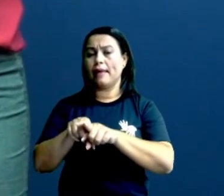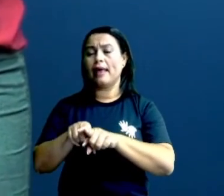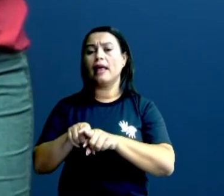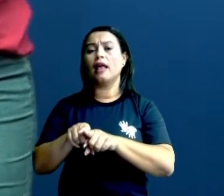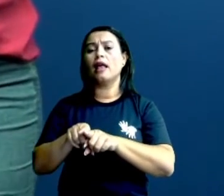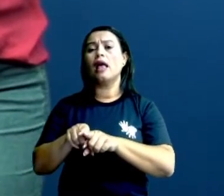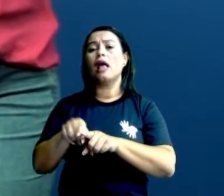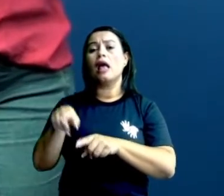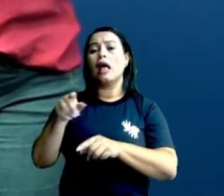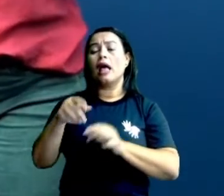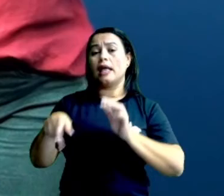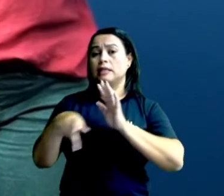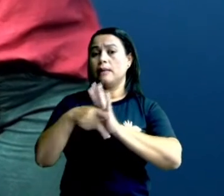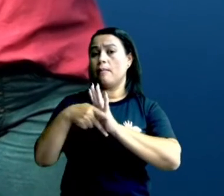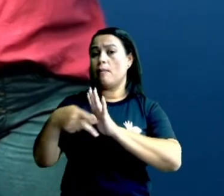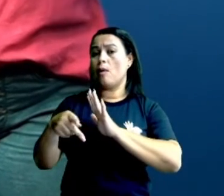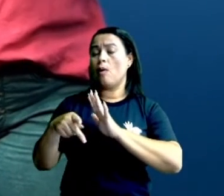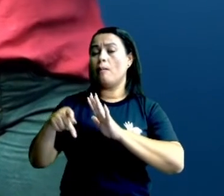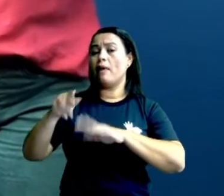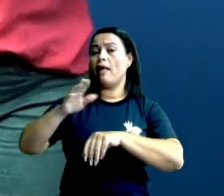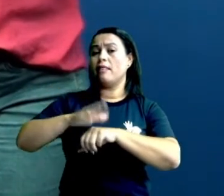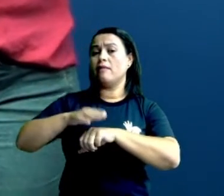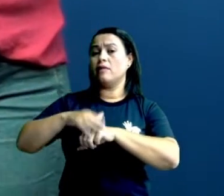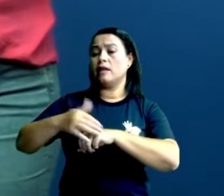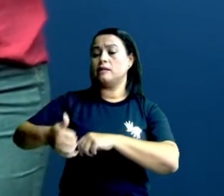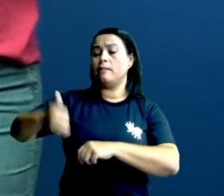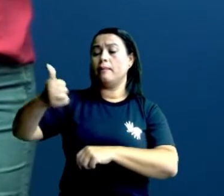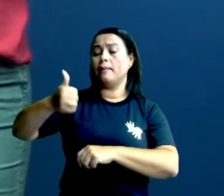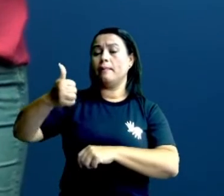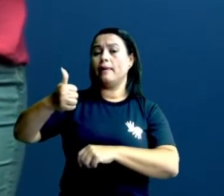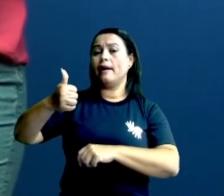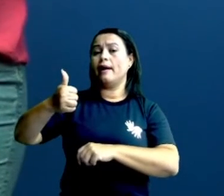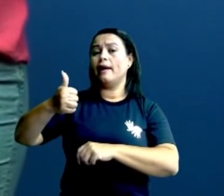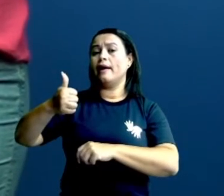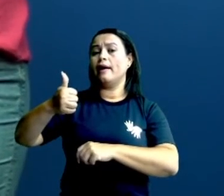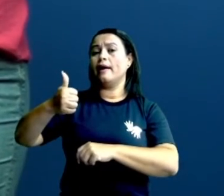animal, essas atividades primárias, elas são